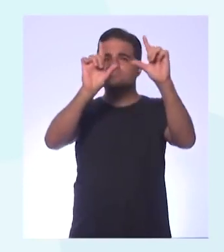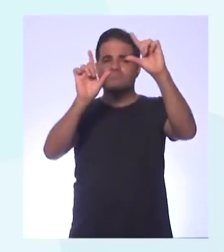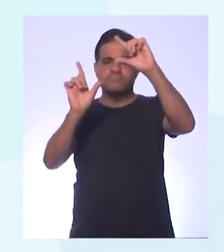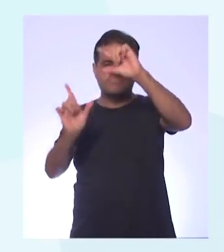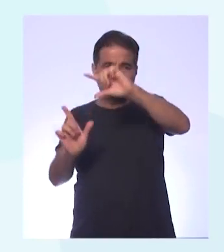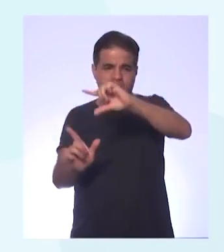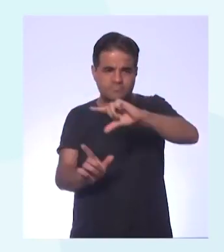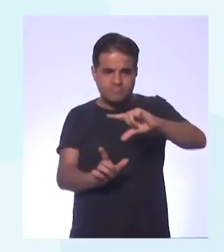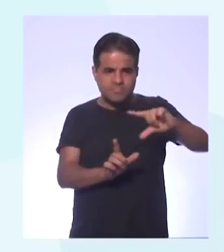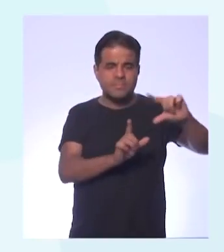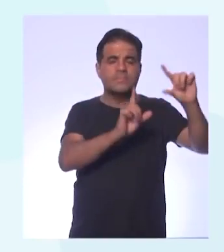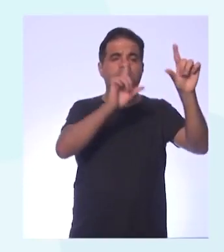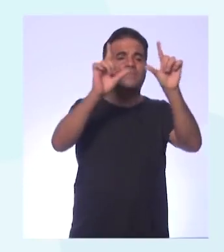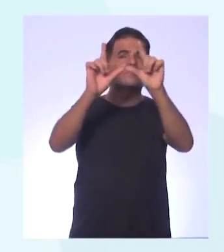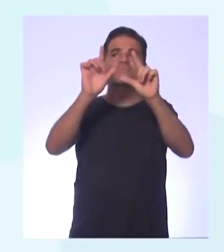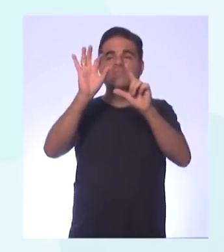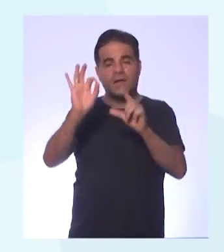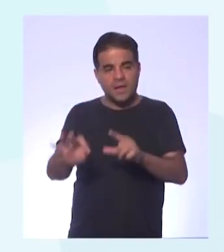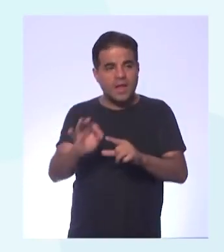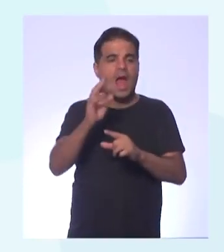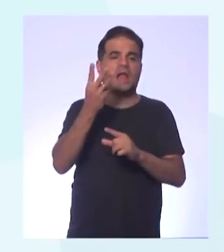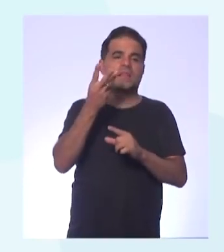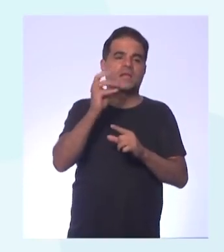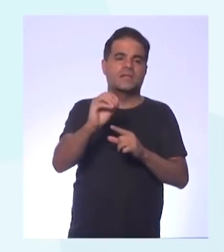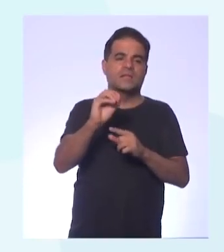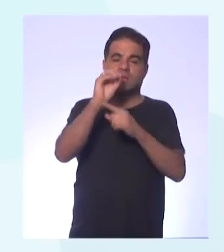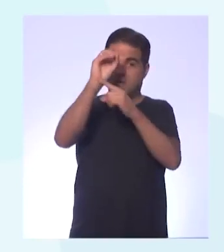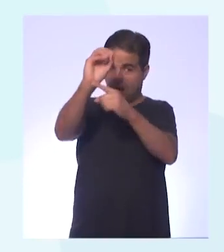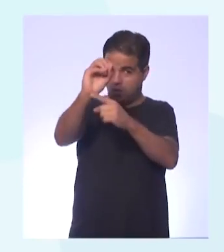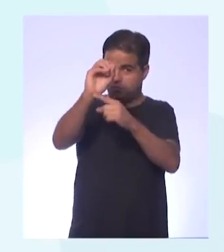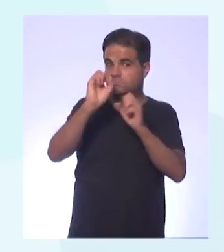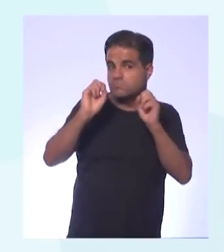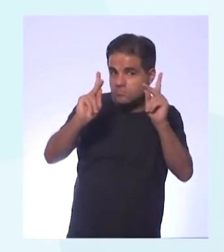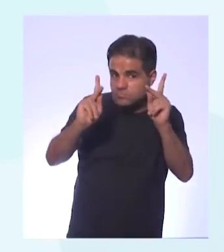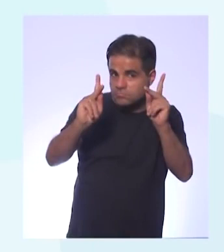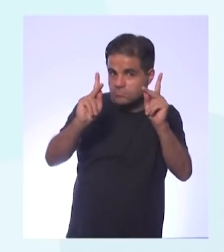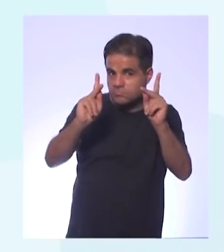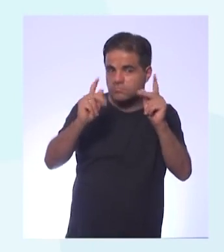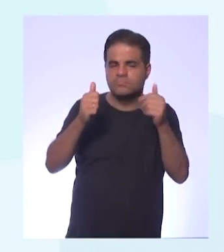dessa equivale a 30 graus. Tudo bem até aqui?